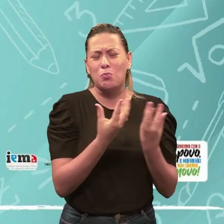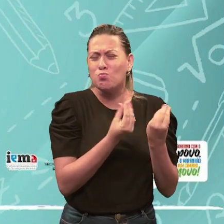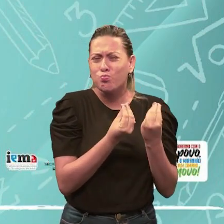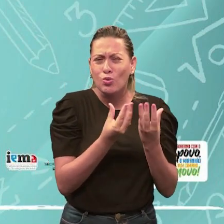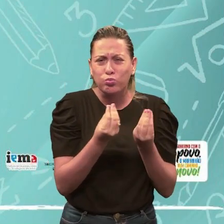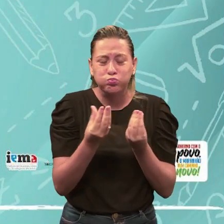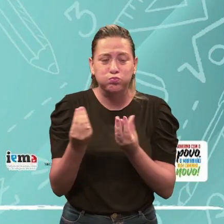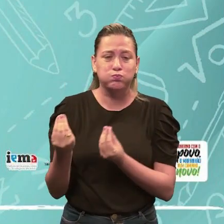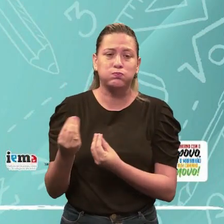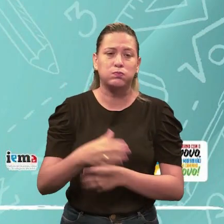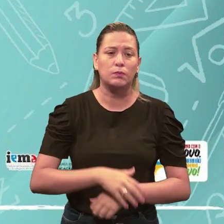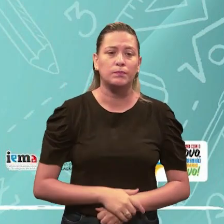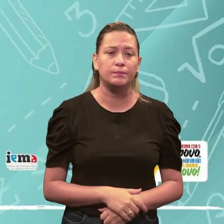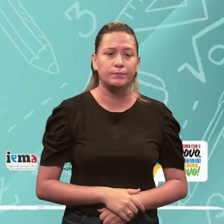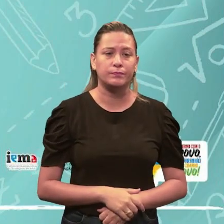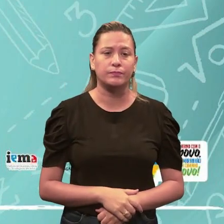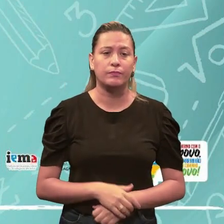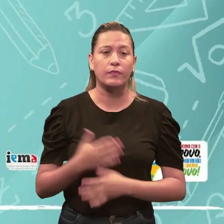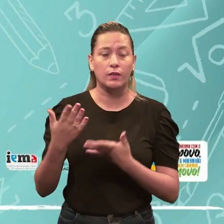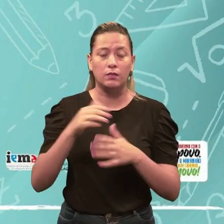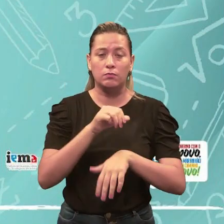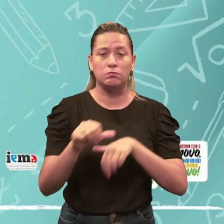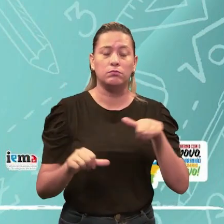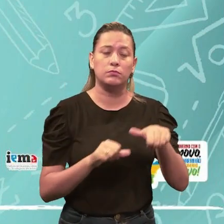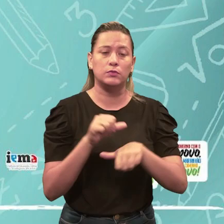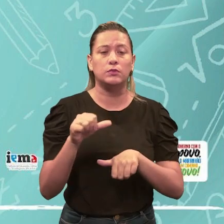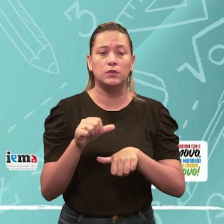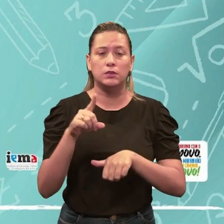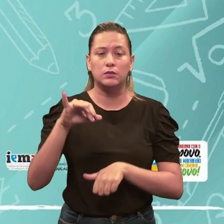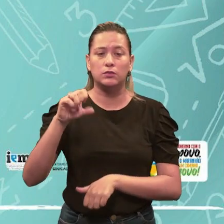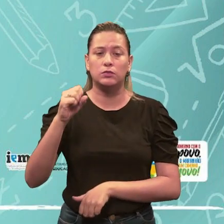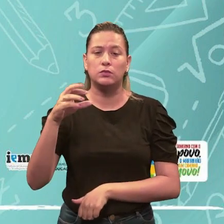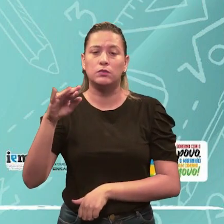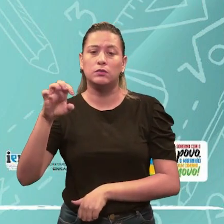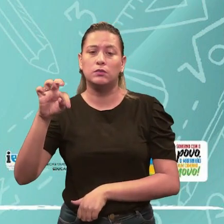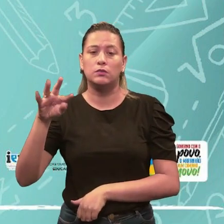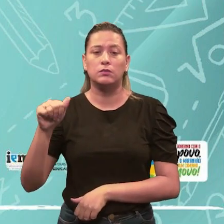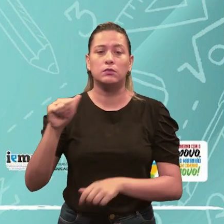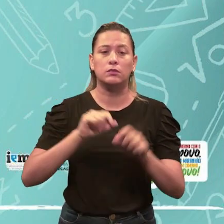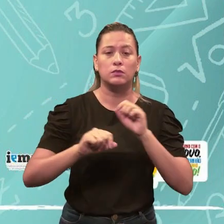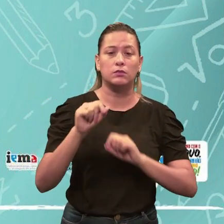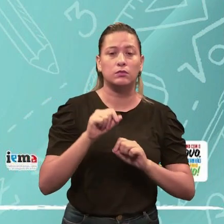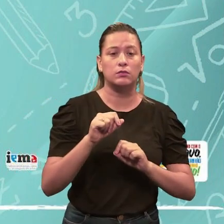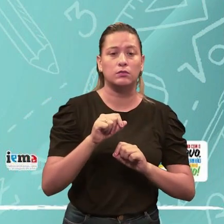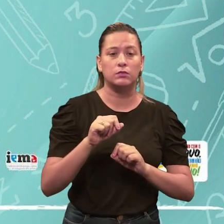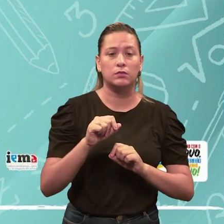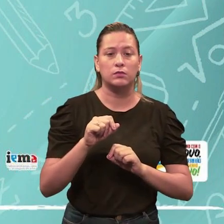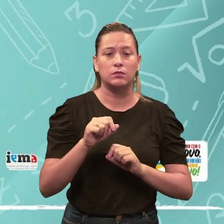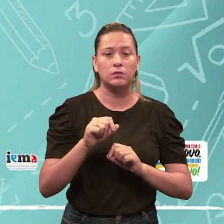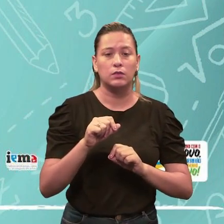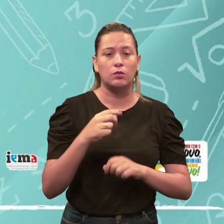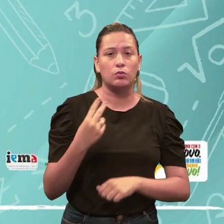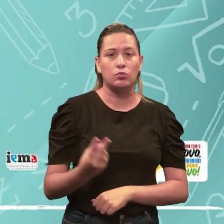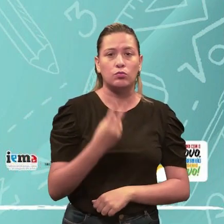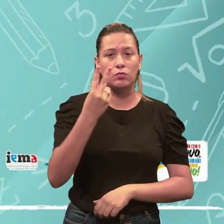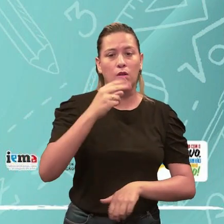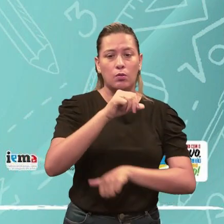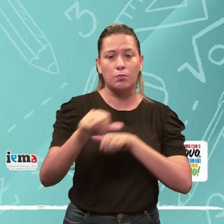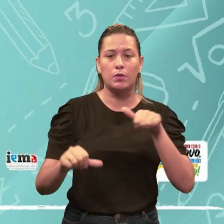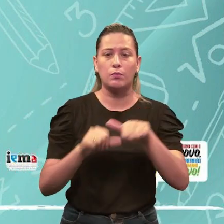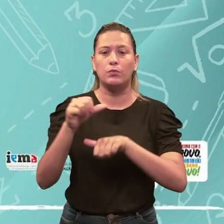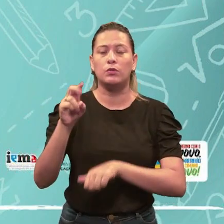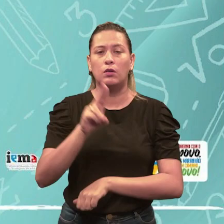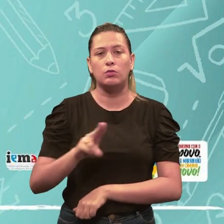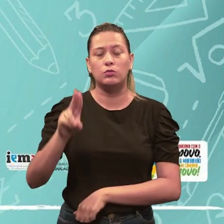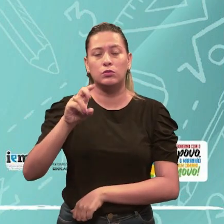discreta? Passagem de um valor para o outro se dá através de saltos, tá?